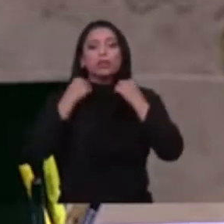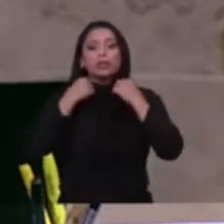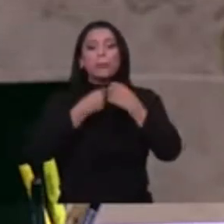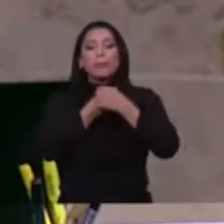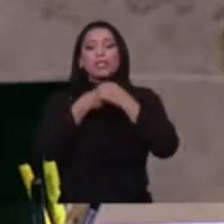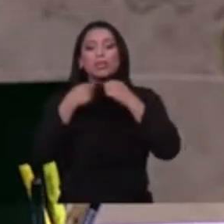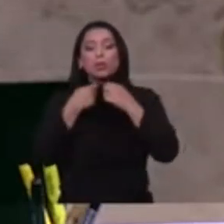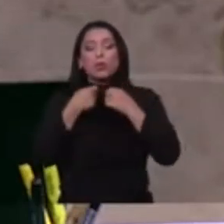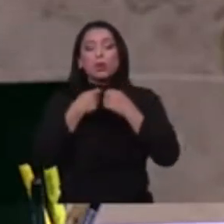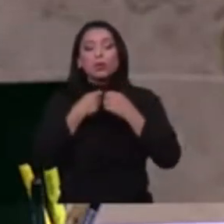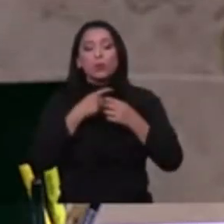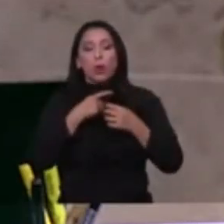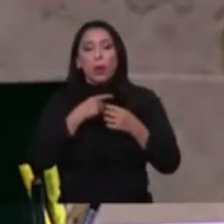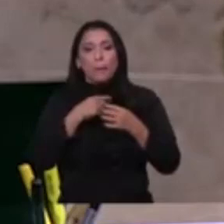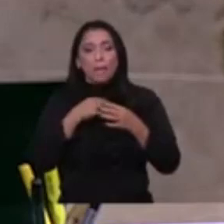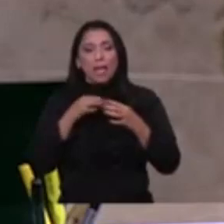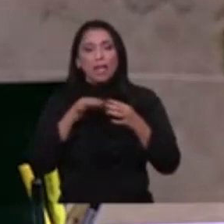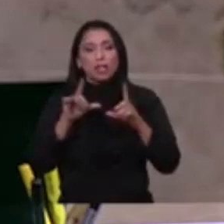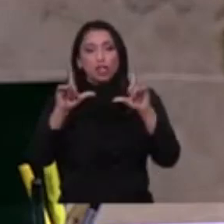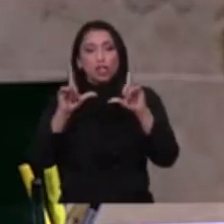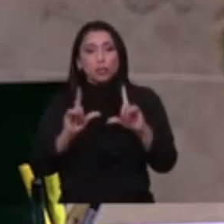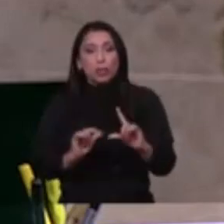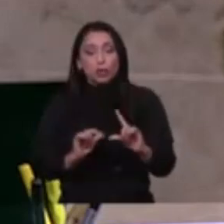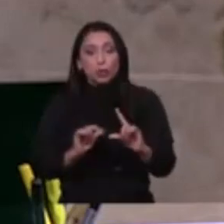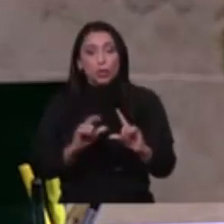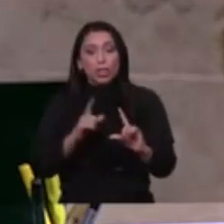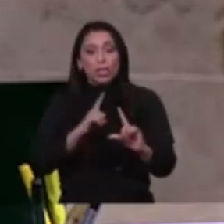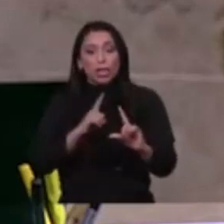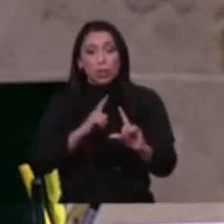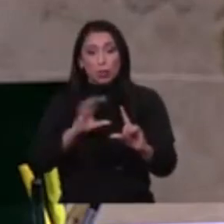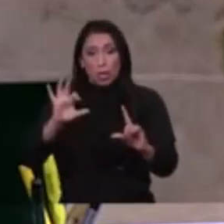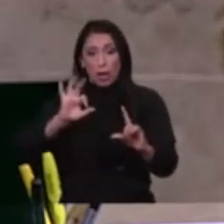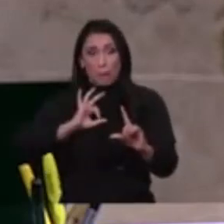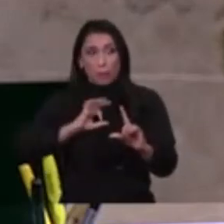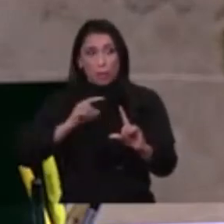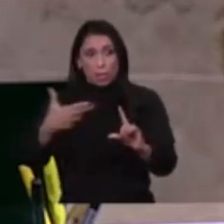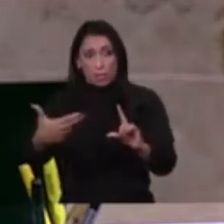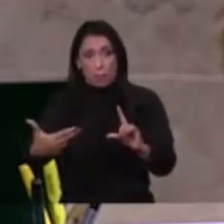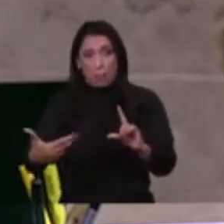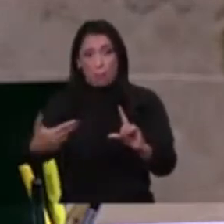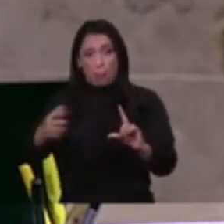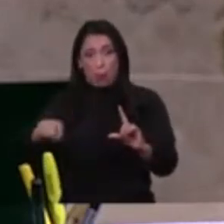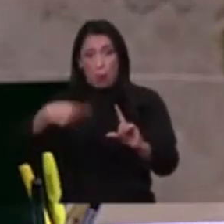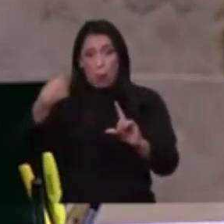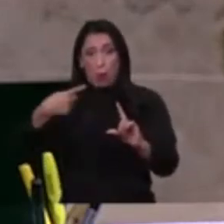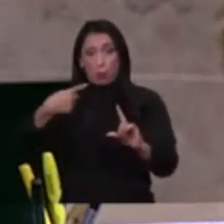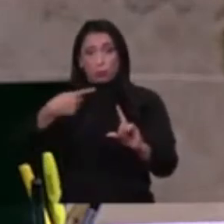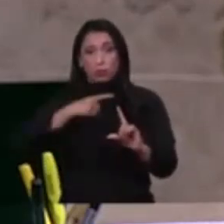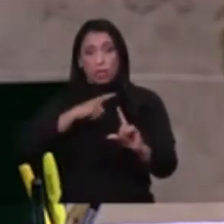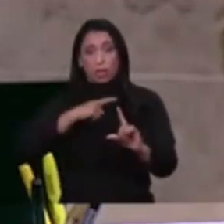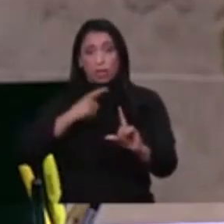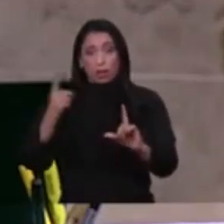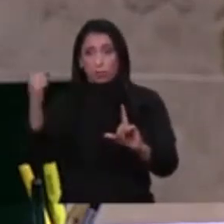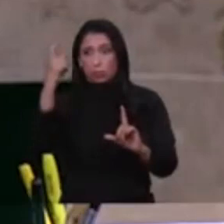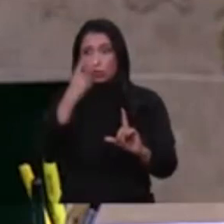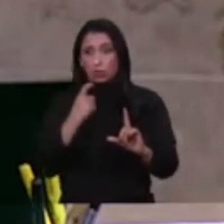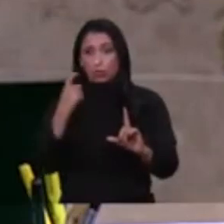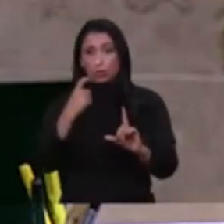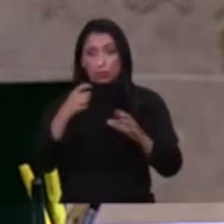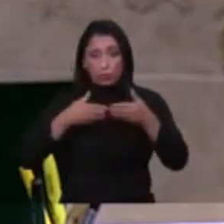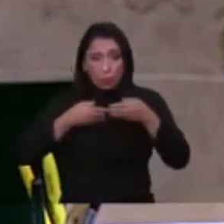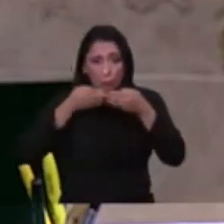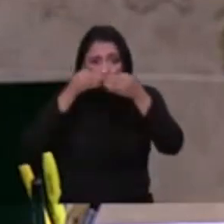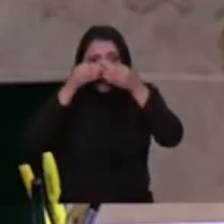utilizado para amenizar os efeitos dos instrumentos policiais de contenção a distúrbios civis.